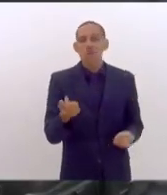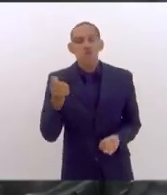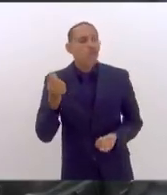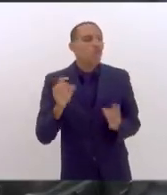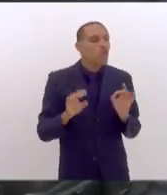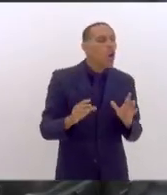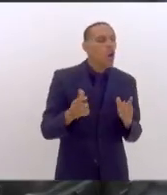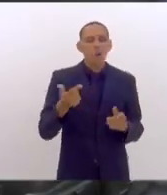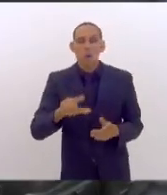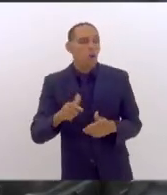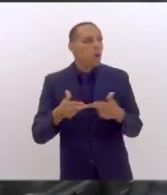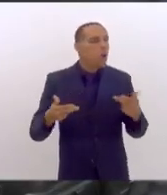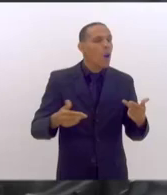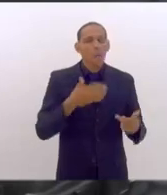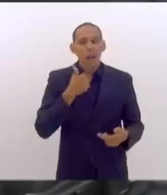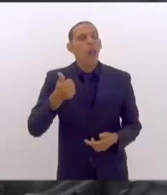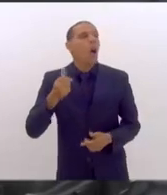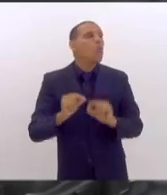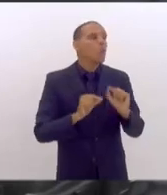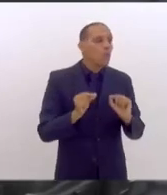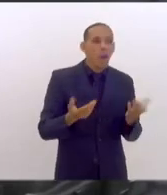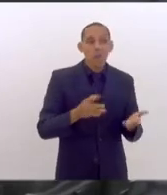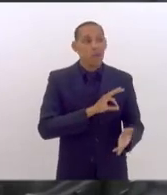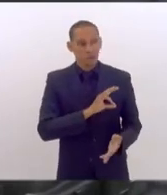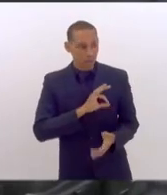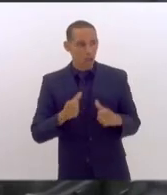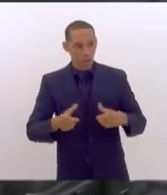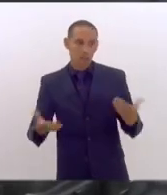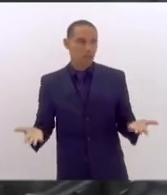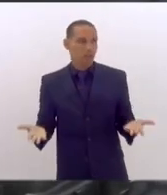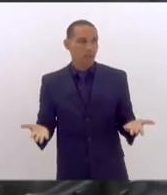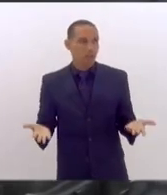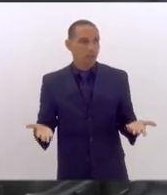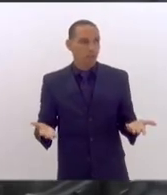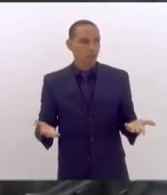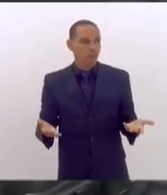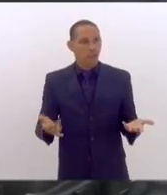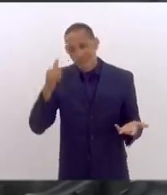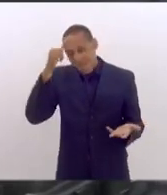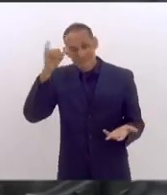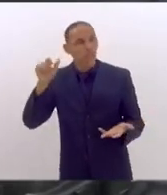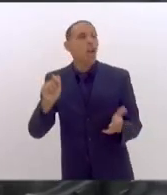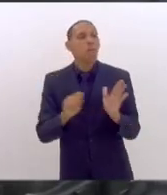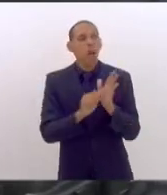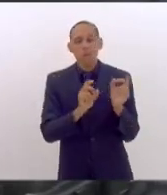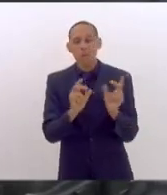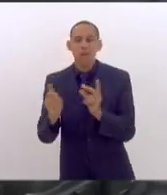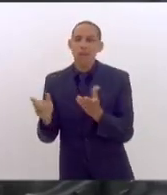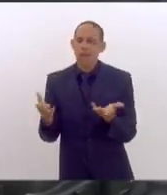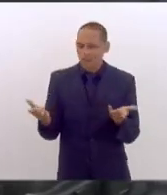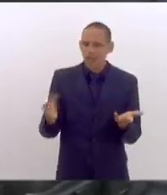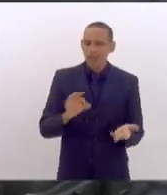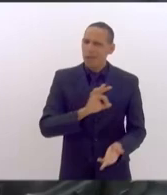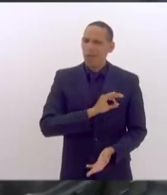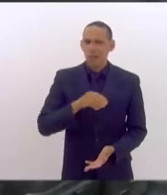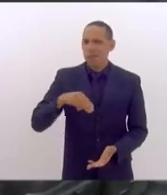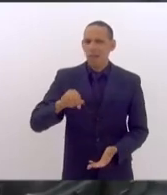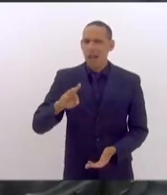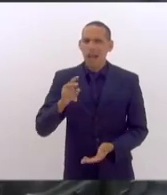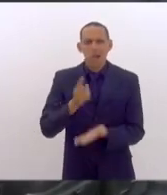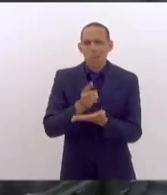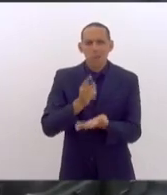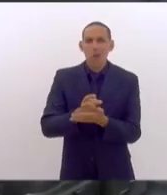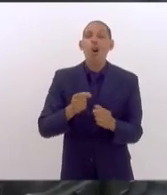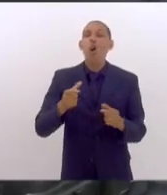da tarifa vai vai ter mais melhoria e cadê o a polícia para evitar o narcotráfico narcotráfico deputada Martha Rocha continua nas